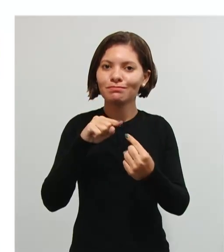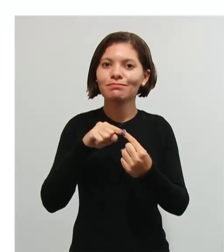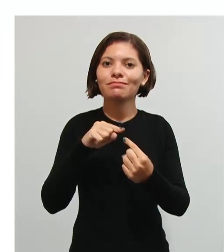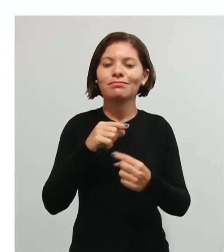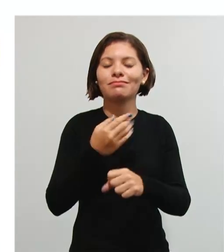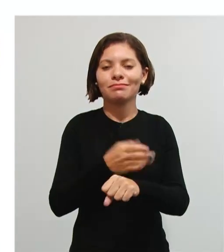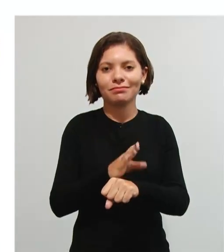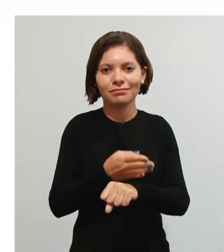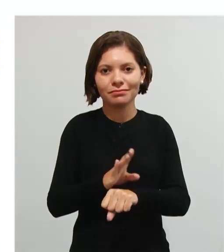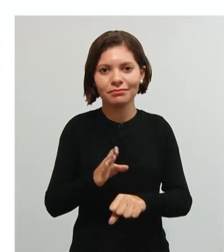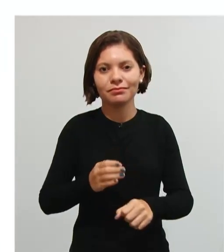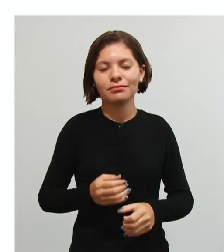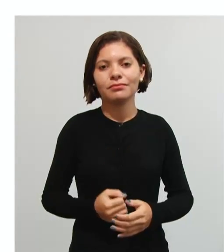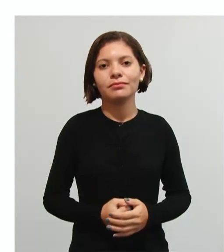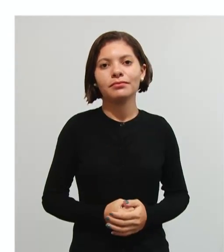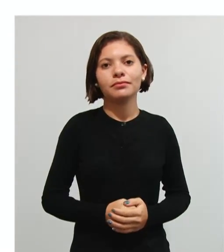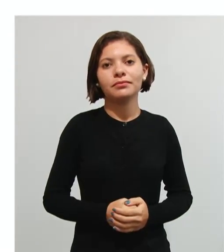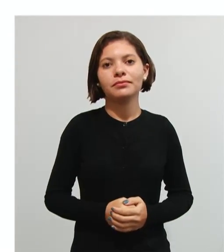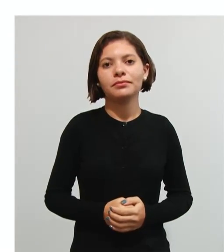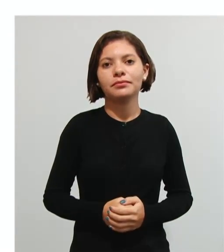imediata.